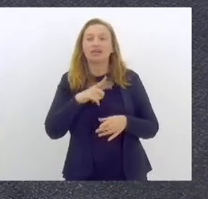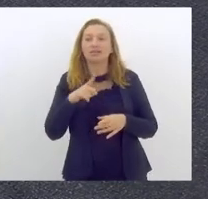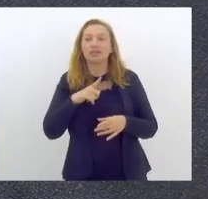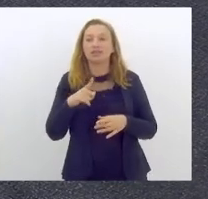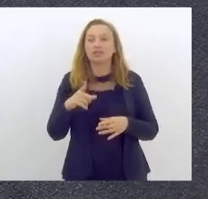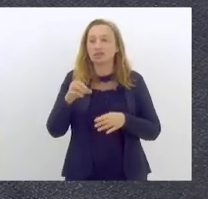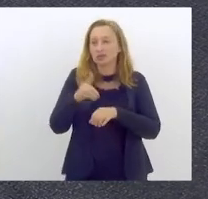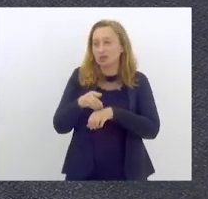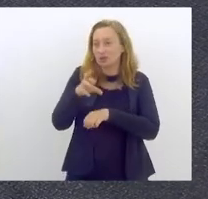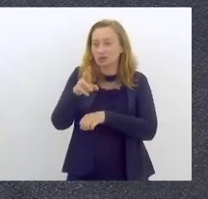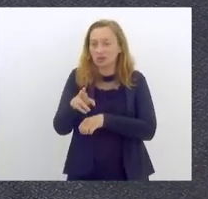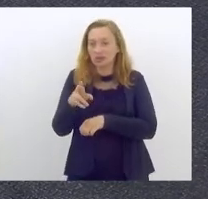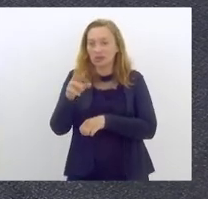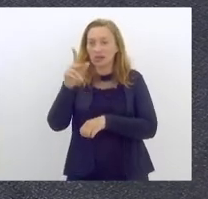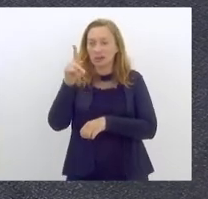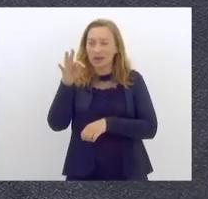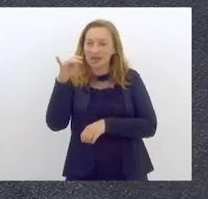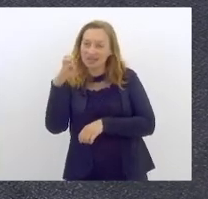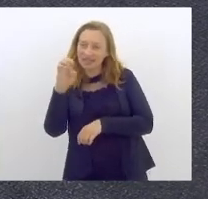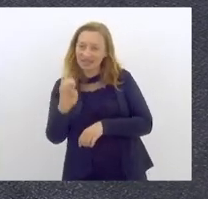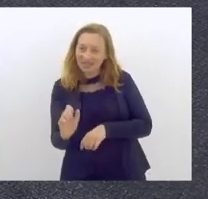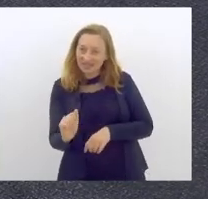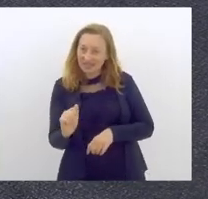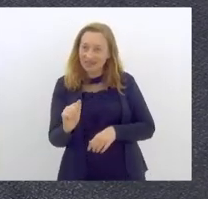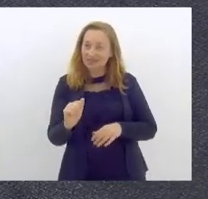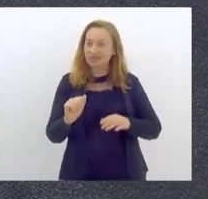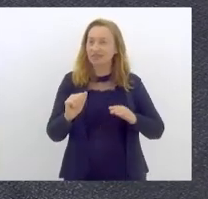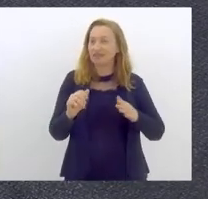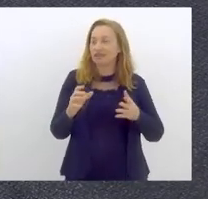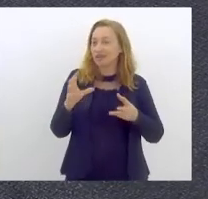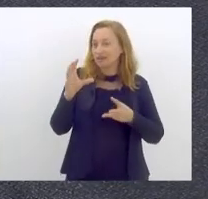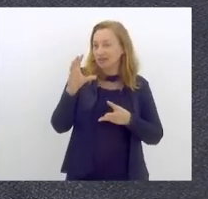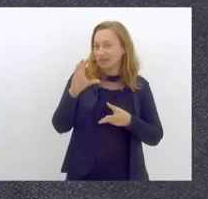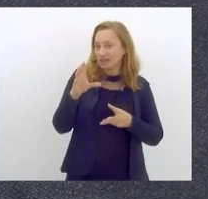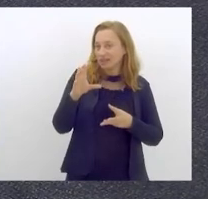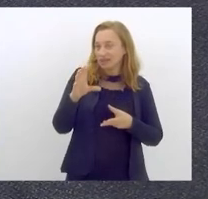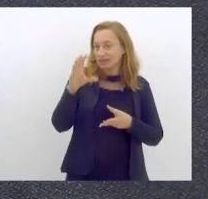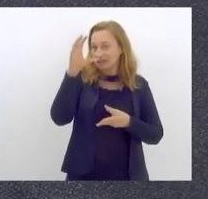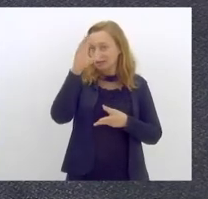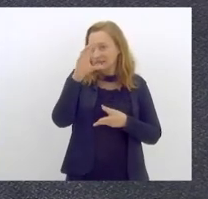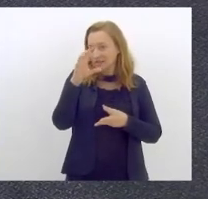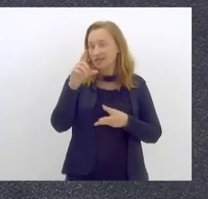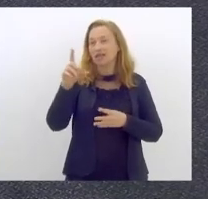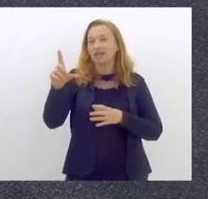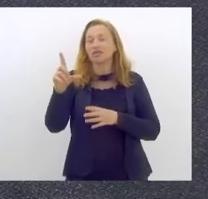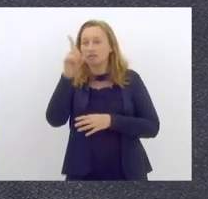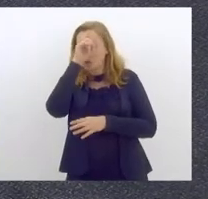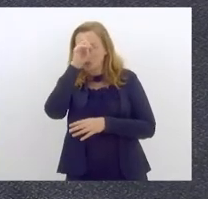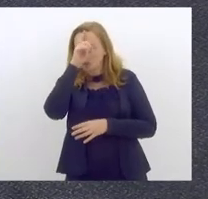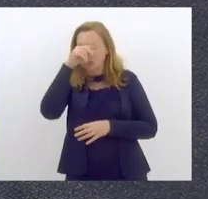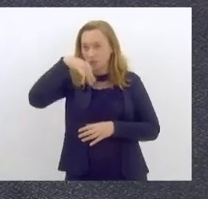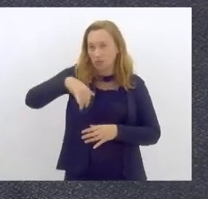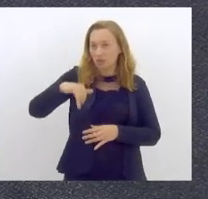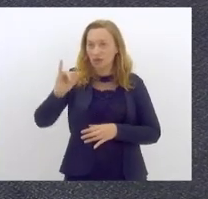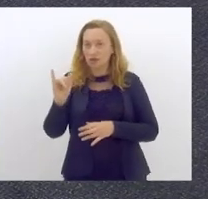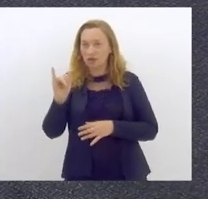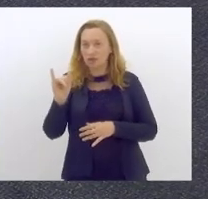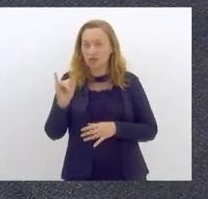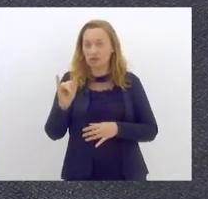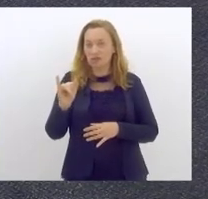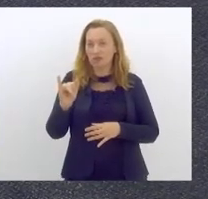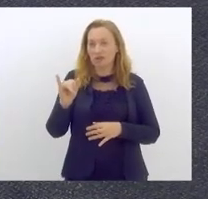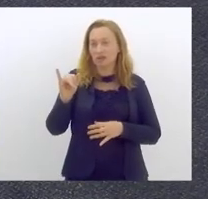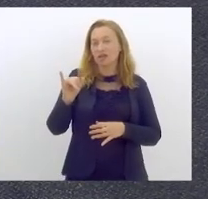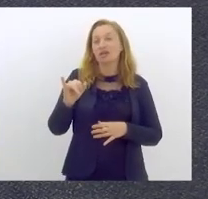nossas doutoras palhacitas que estão empreendendo lá no hospital geral de Nova Iguaçu também a nossa